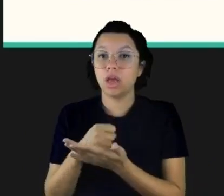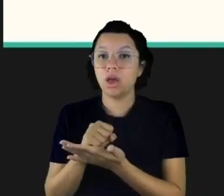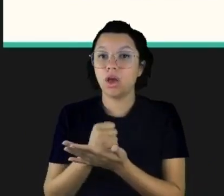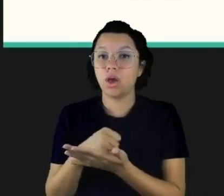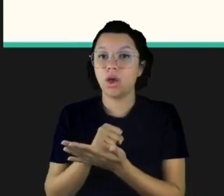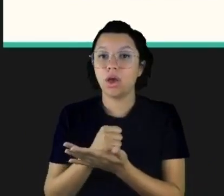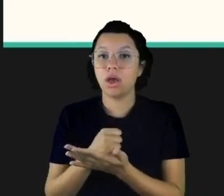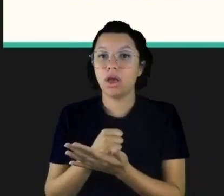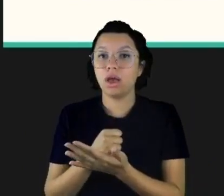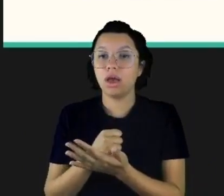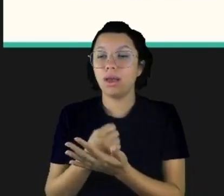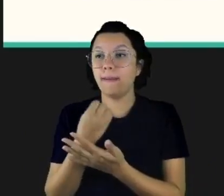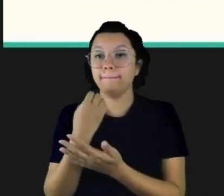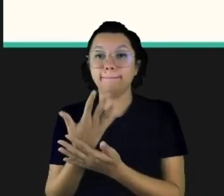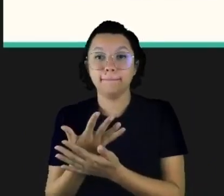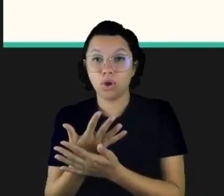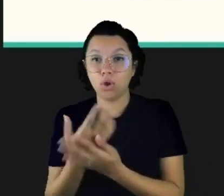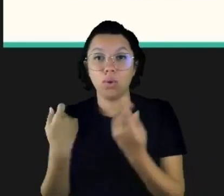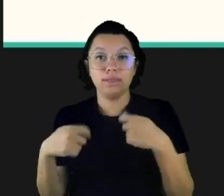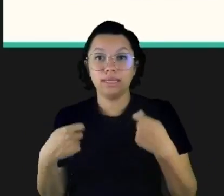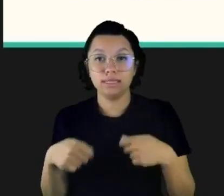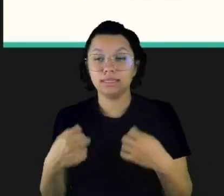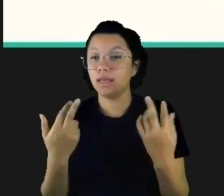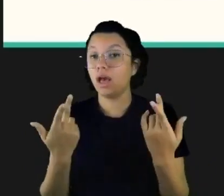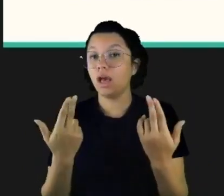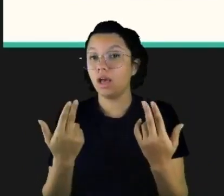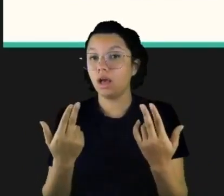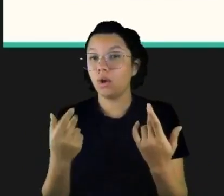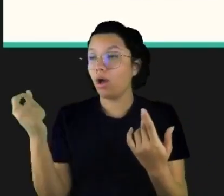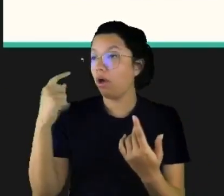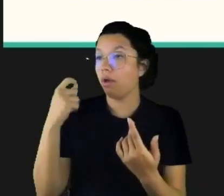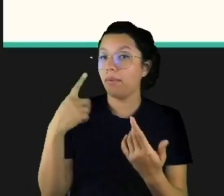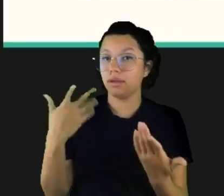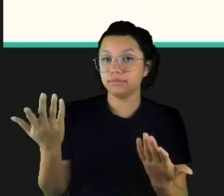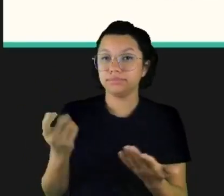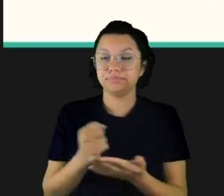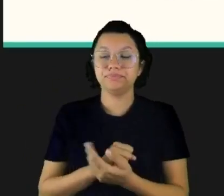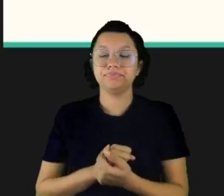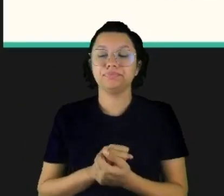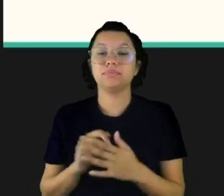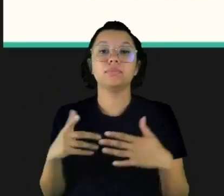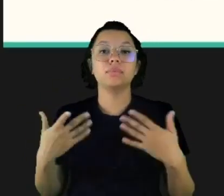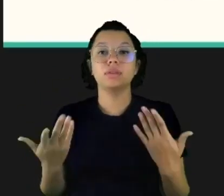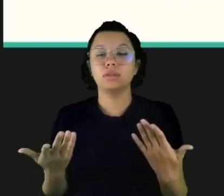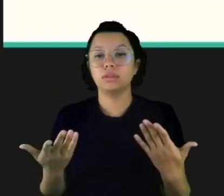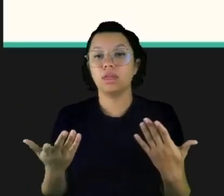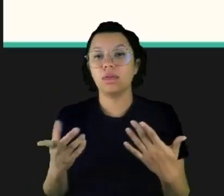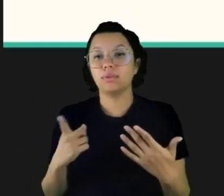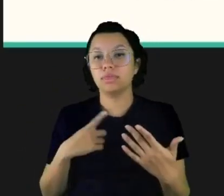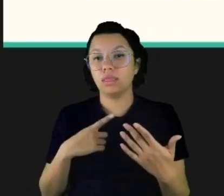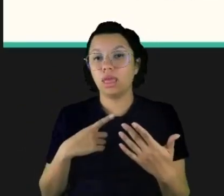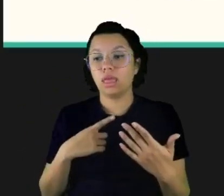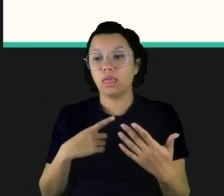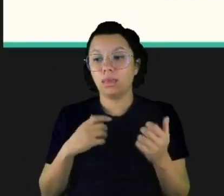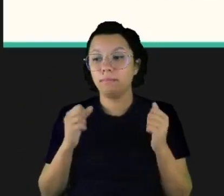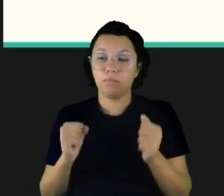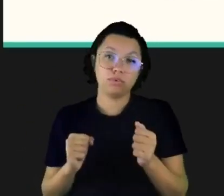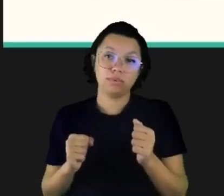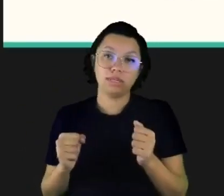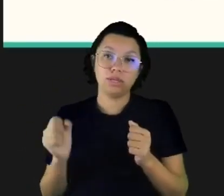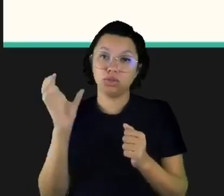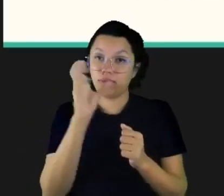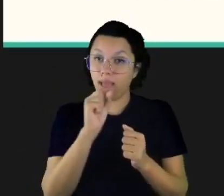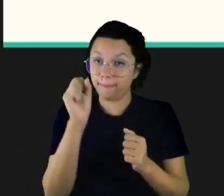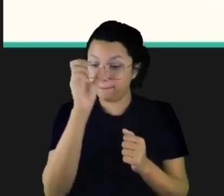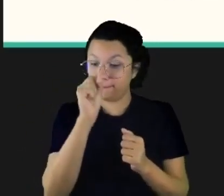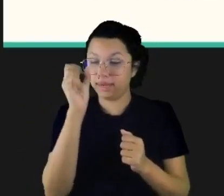tão eficaz e necessário quanto o farmacológico. Então, são medidas que nós vamos aprendendo a